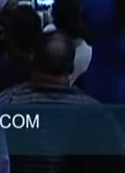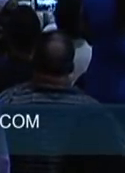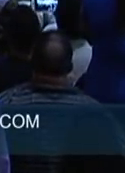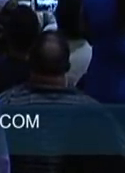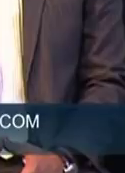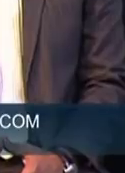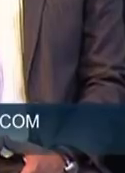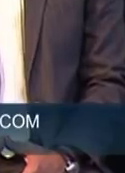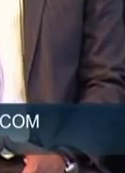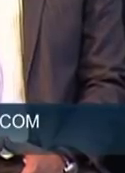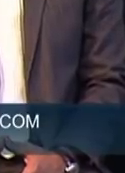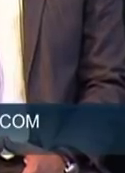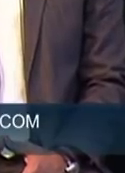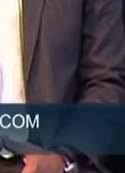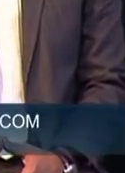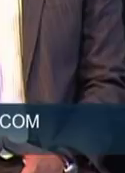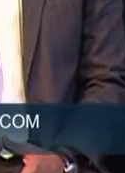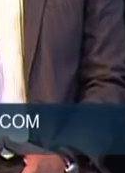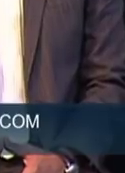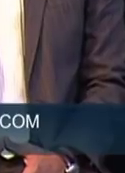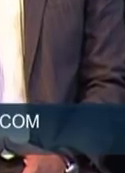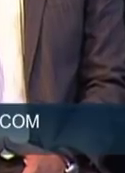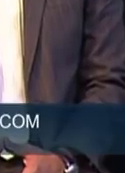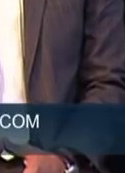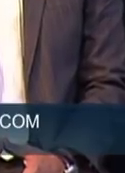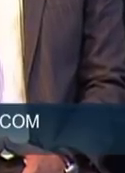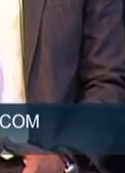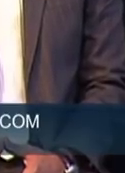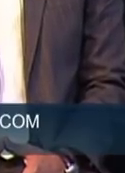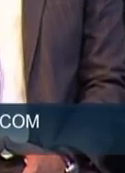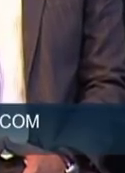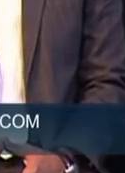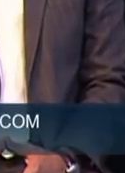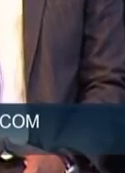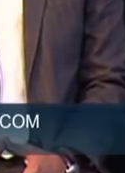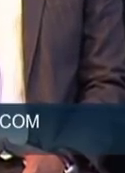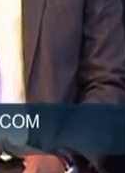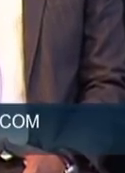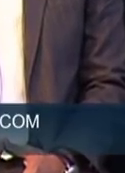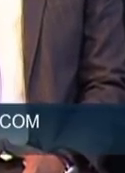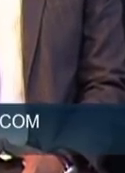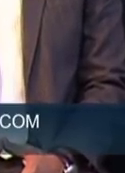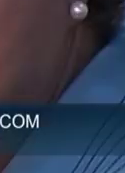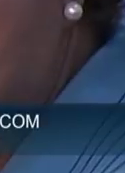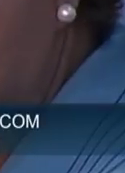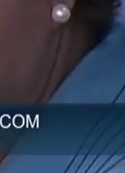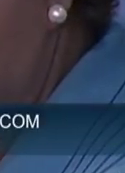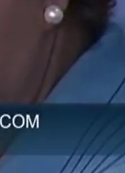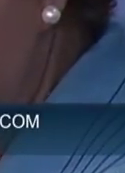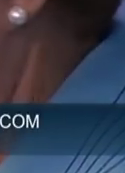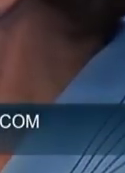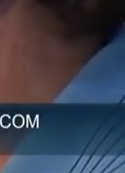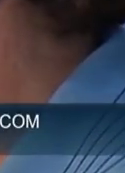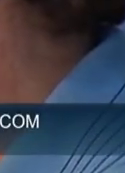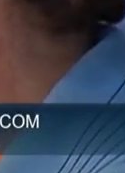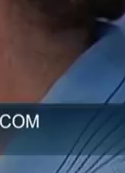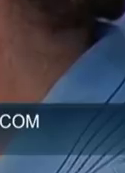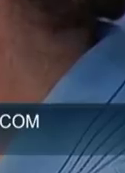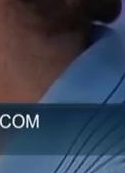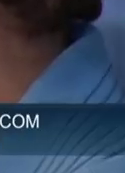cumprimentando a presidenta Dilma Rousseff, mulher, mãe e presidenta do nosso